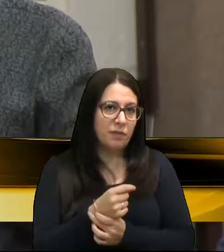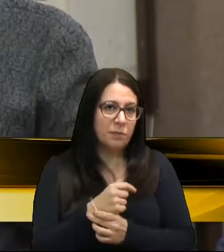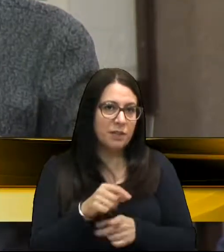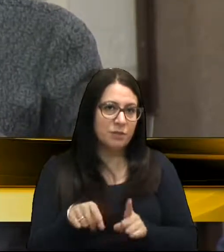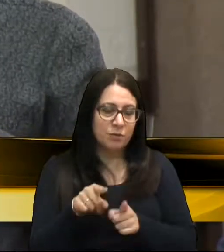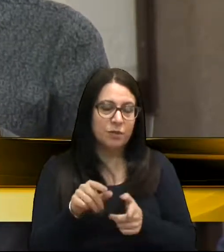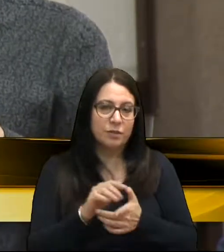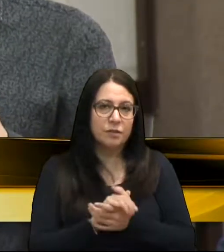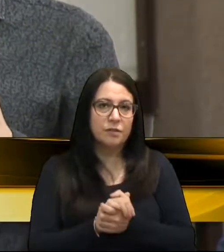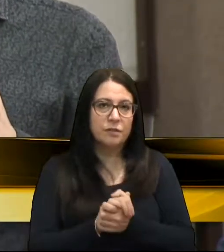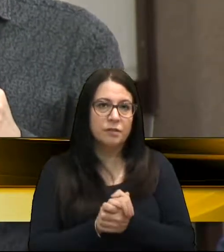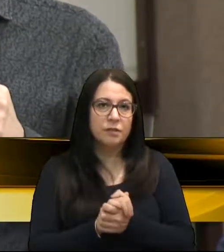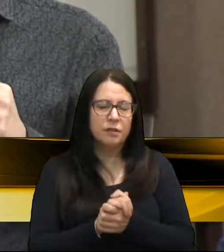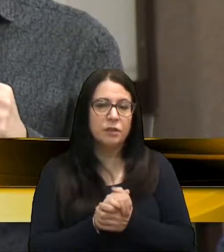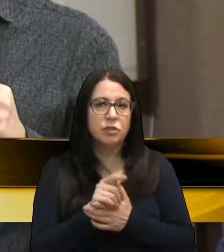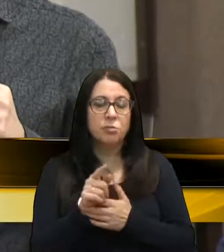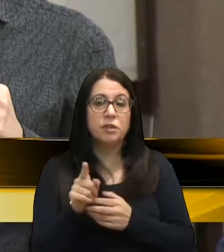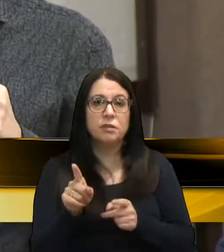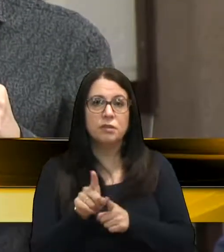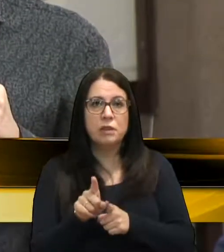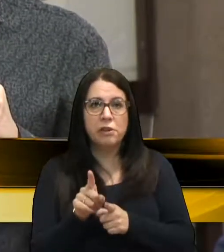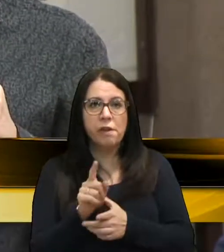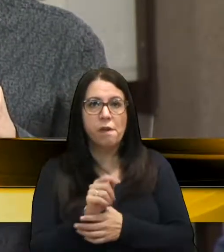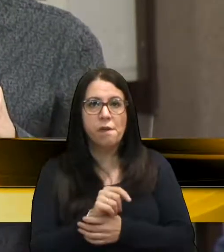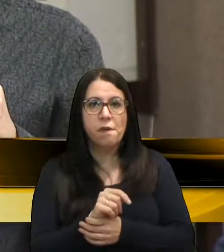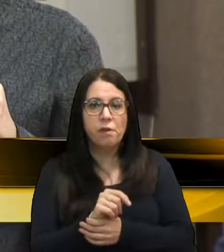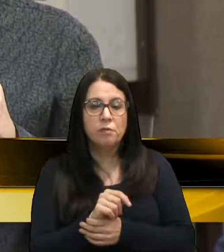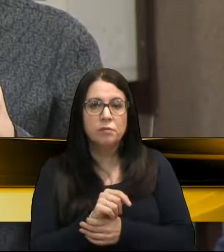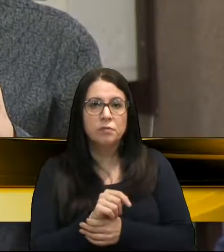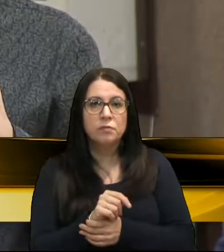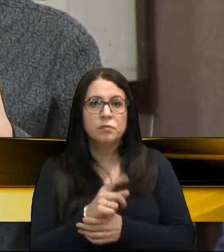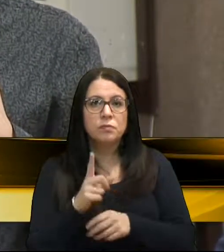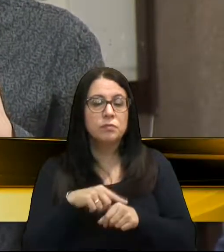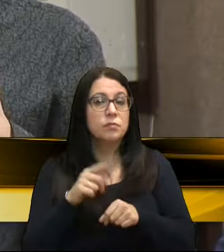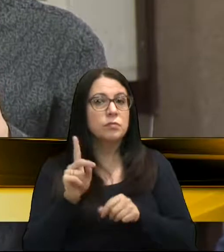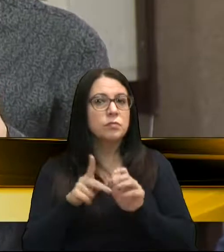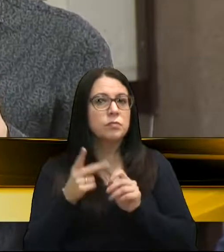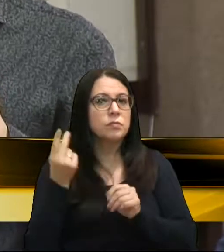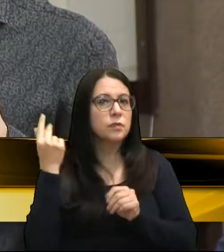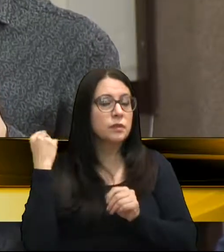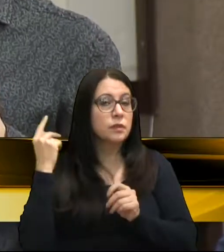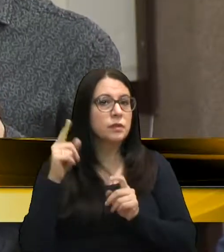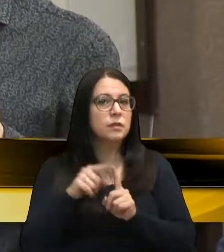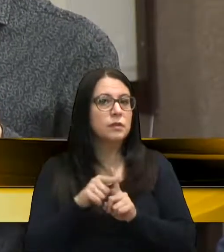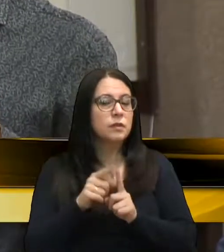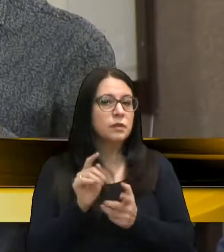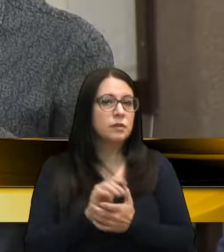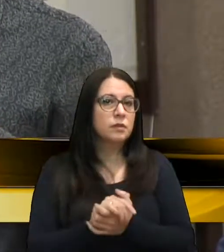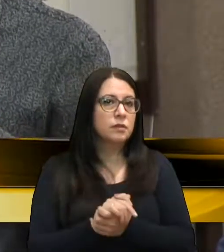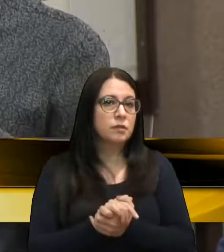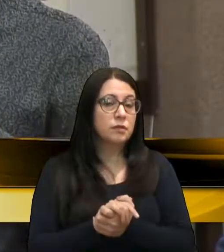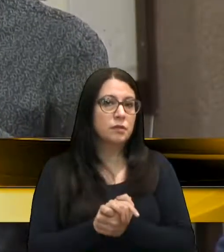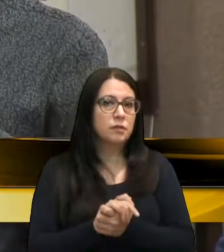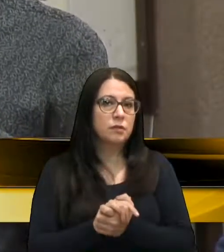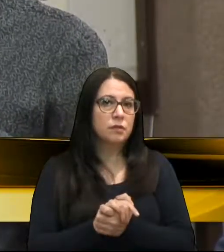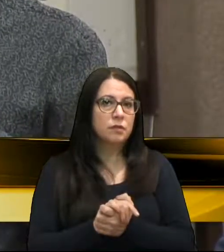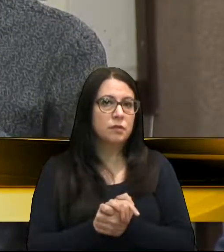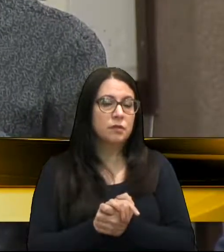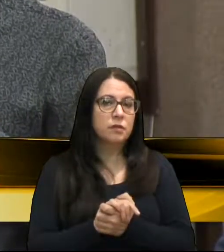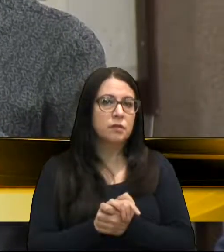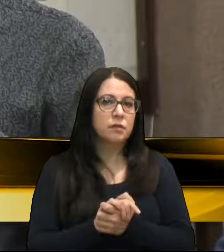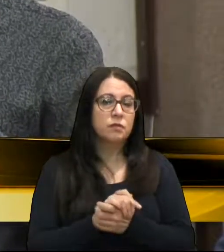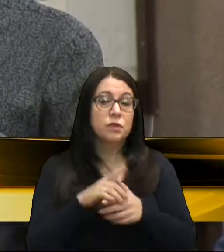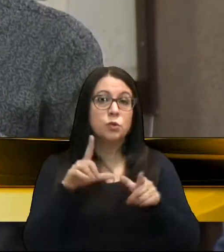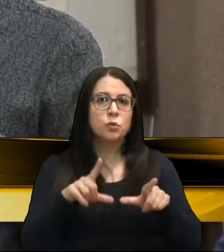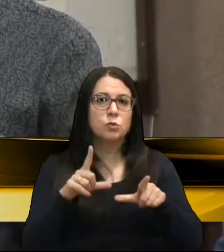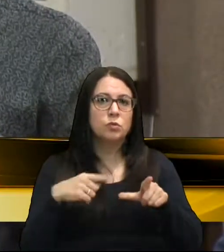represa. E o projeto era, faz tempo isso, né? O projeto era para que fosse um